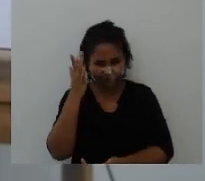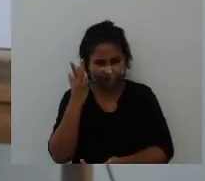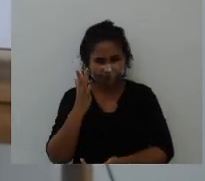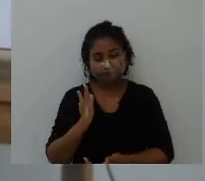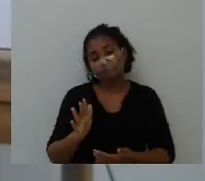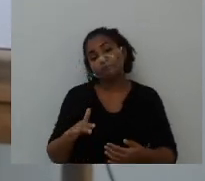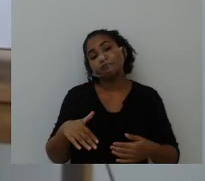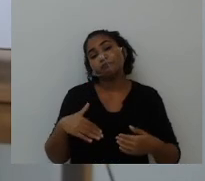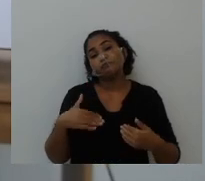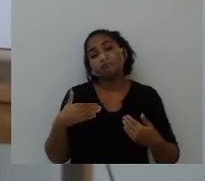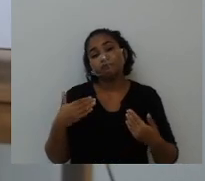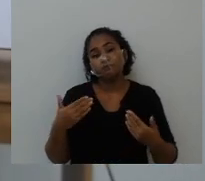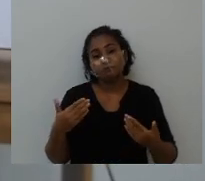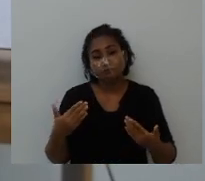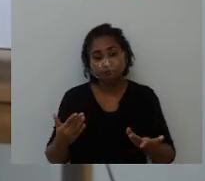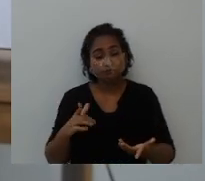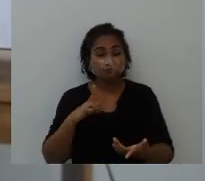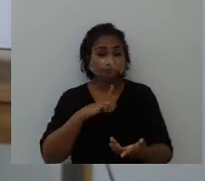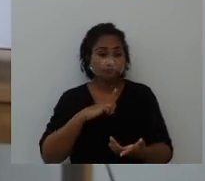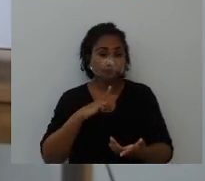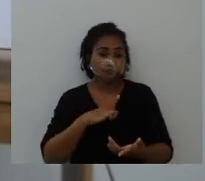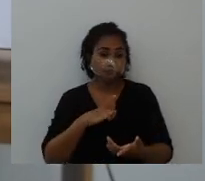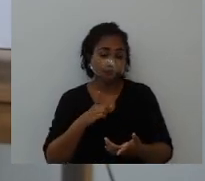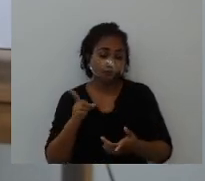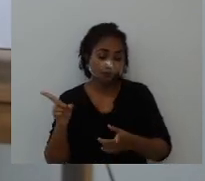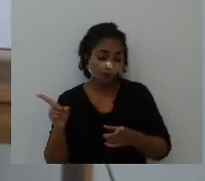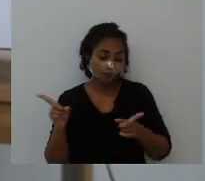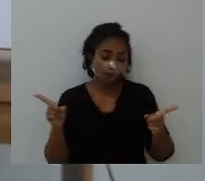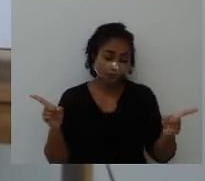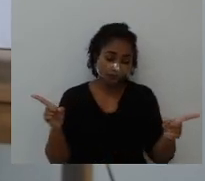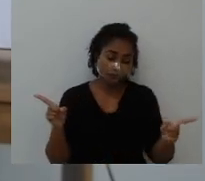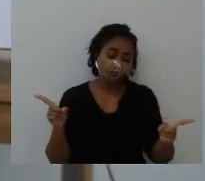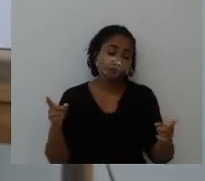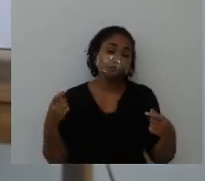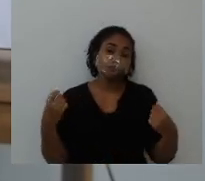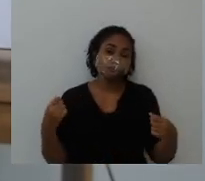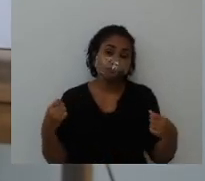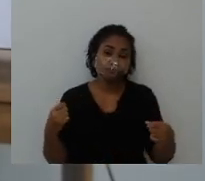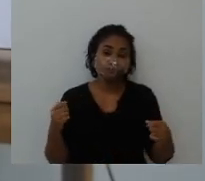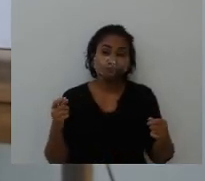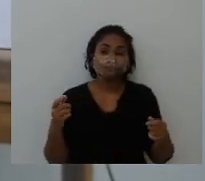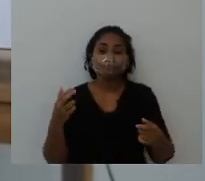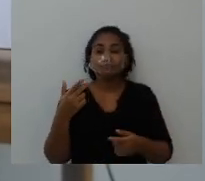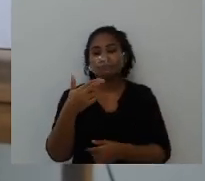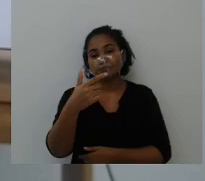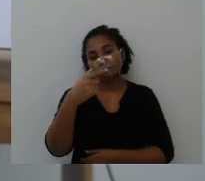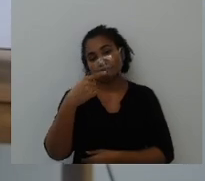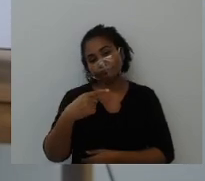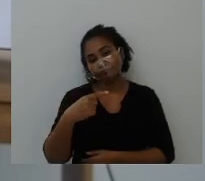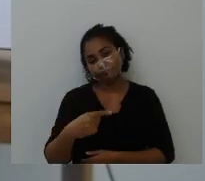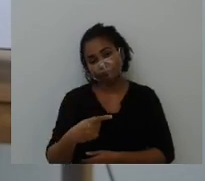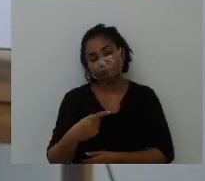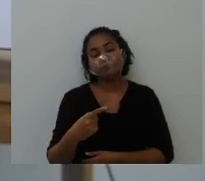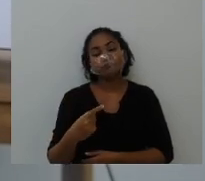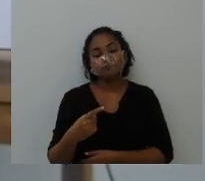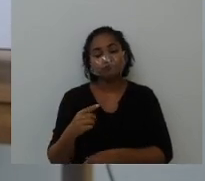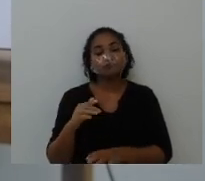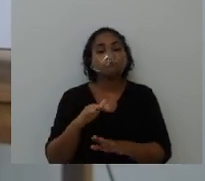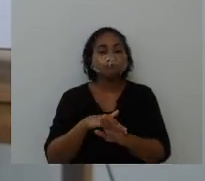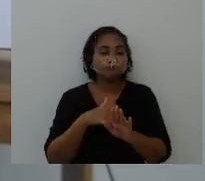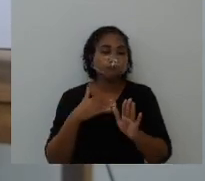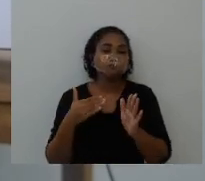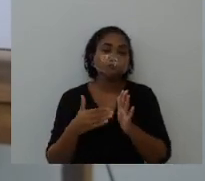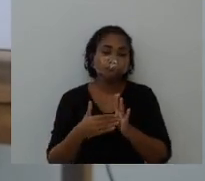Da mesma forma, se tiver para a direita ou para a esquerda, ou seja, você vai ter que igualar todas essas forças. Isso é o equilíbrio